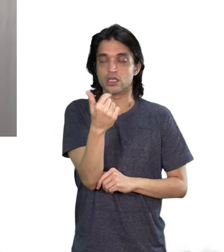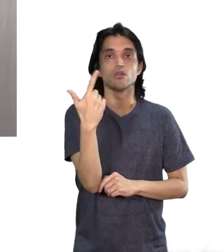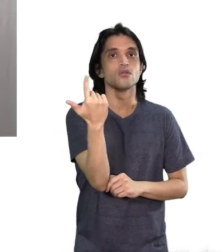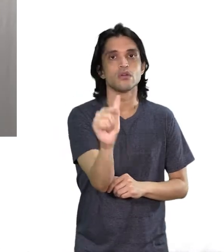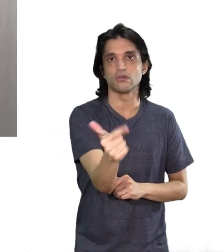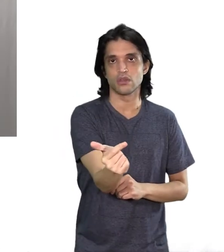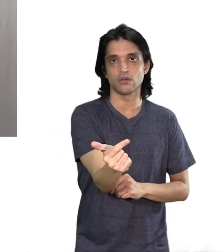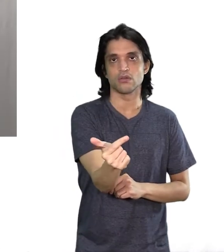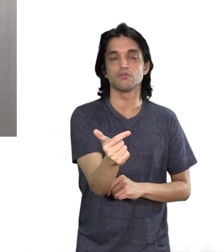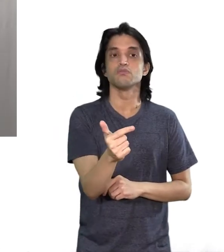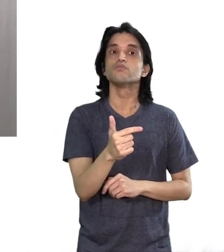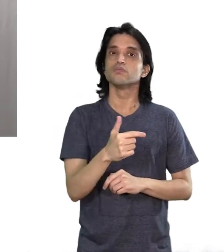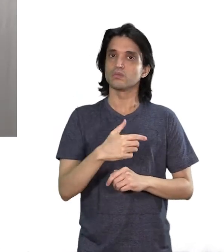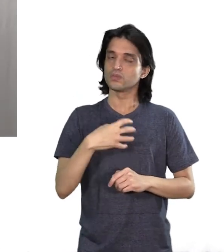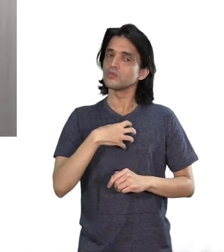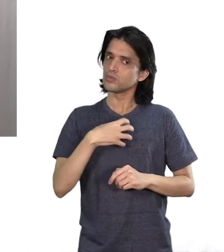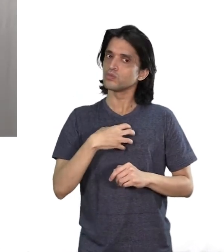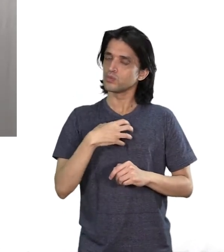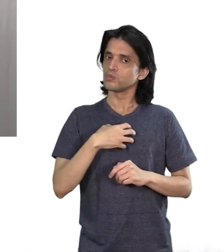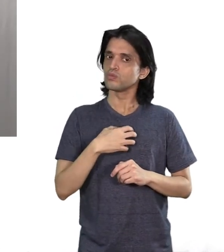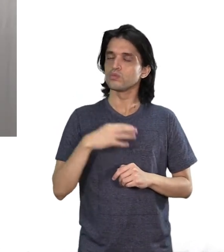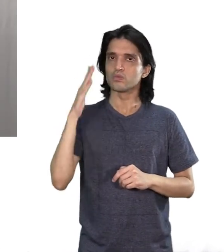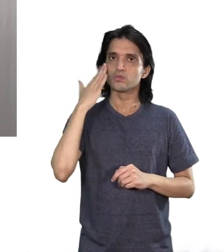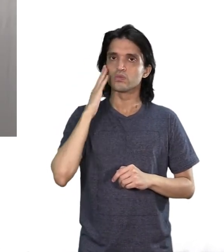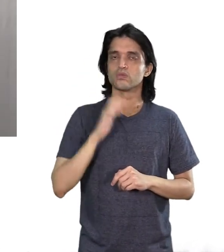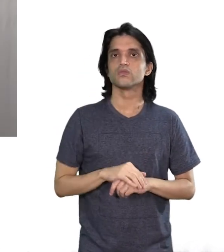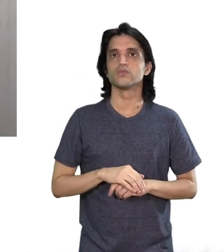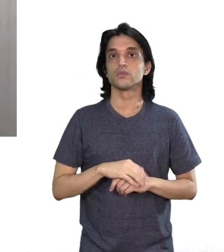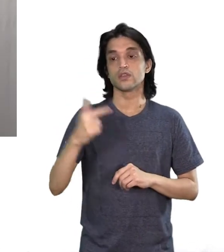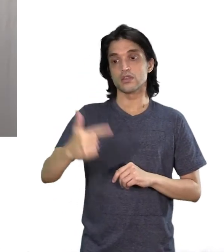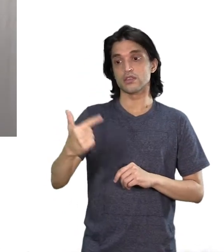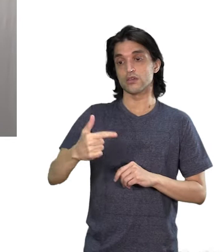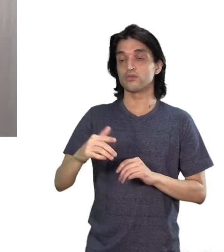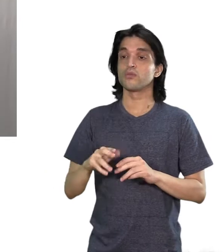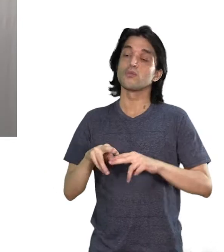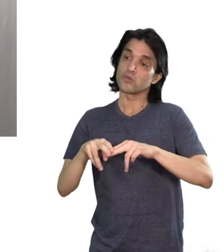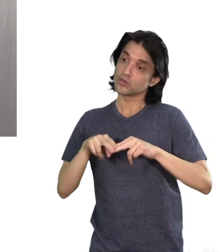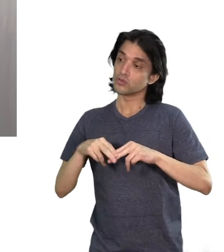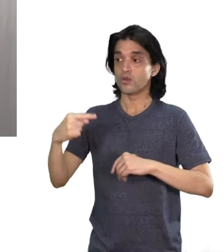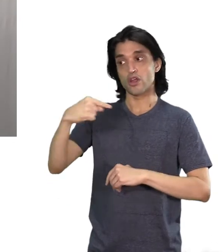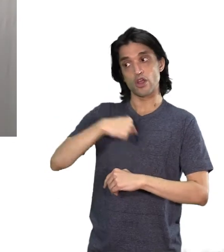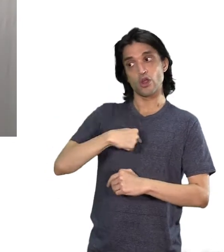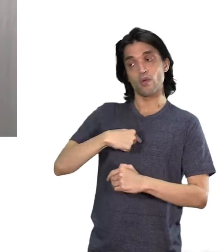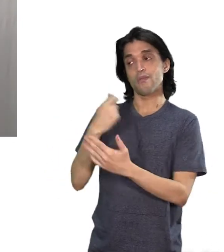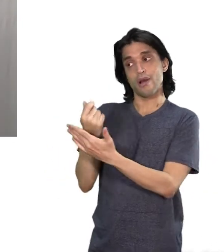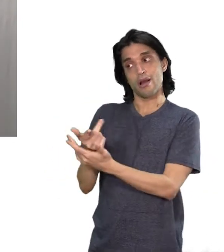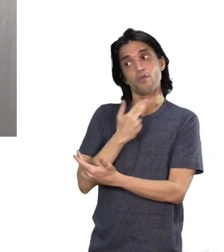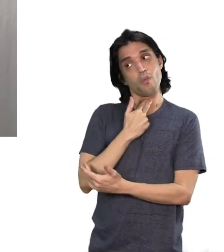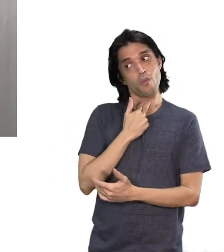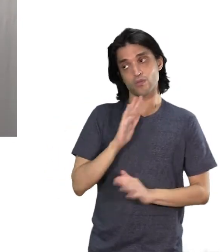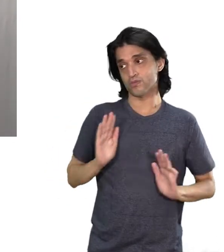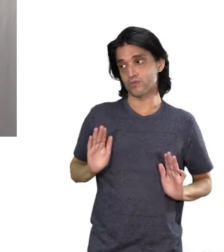completo. E na segunda, portanto, eu não posso pagar, também sentido completo. Por